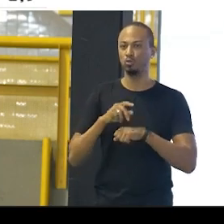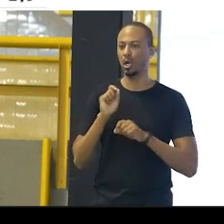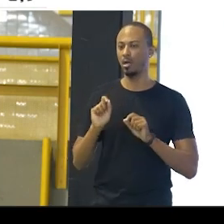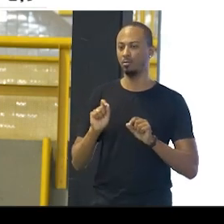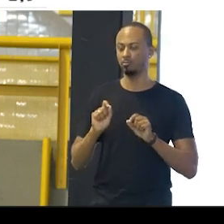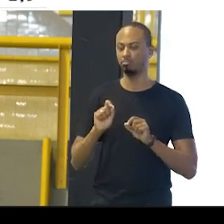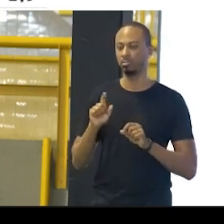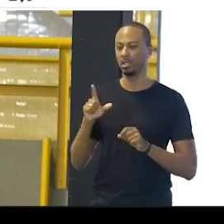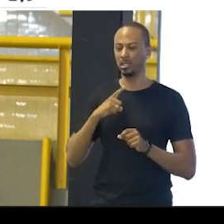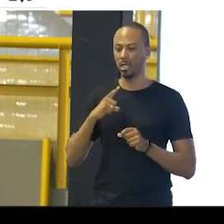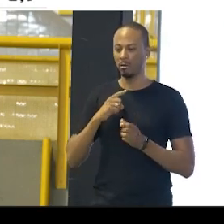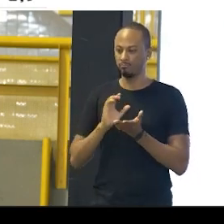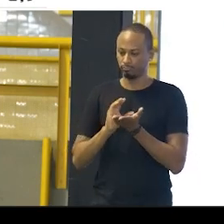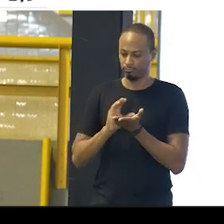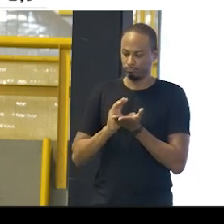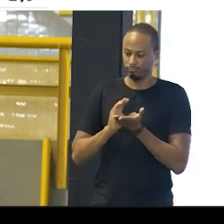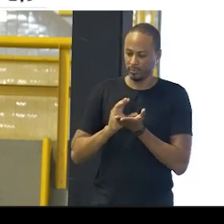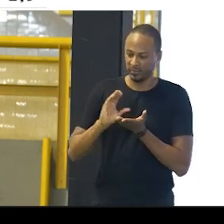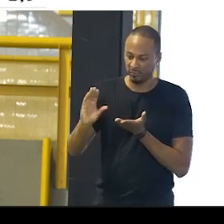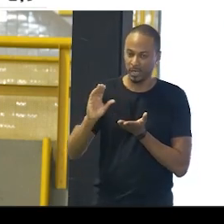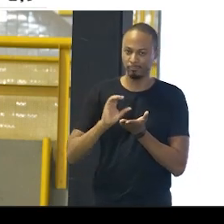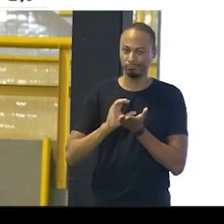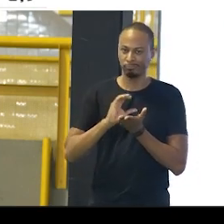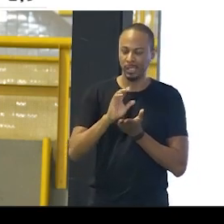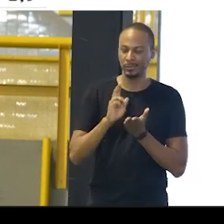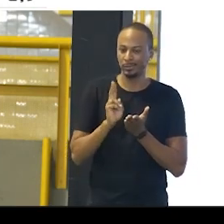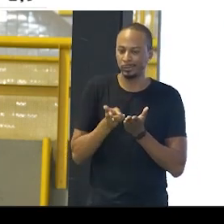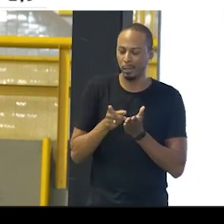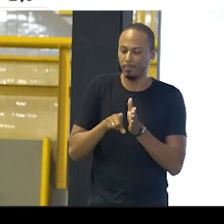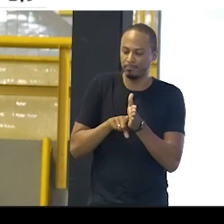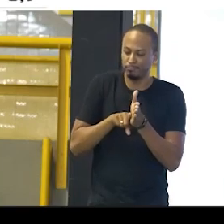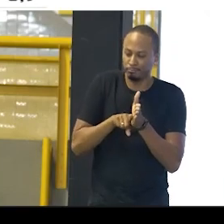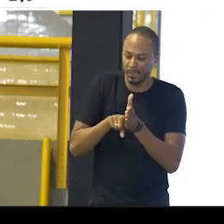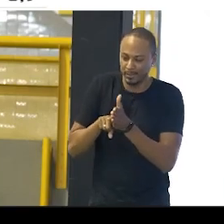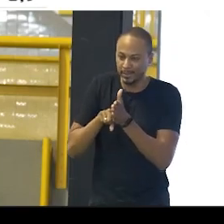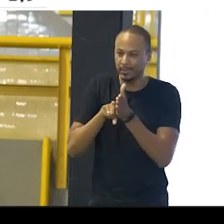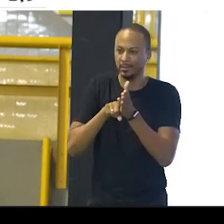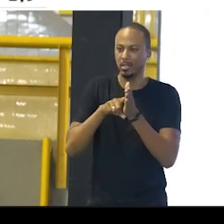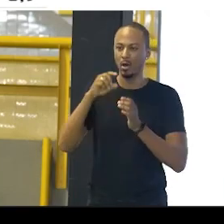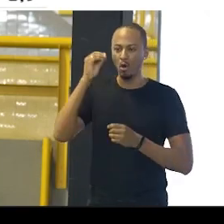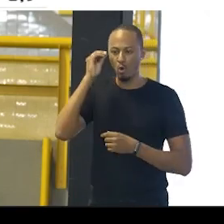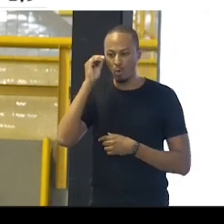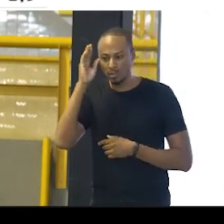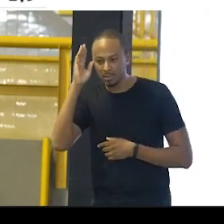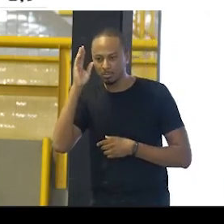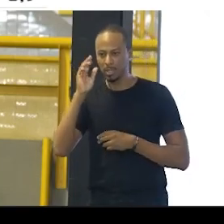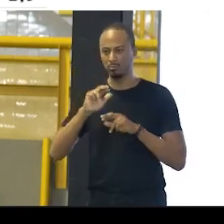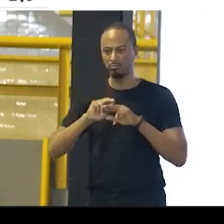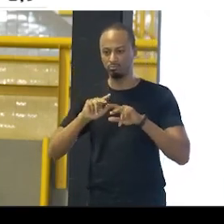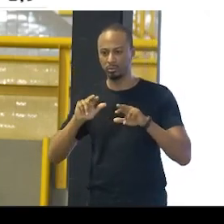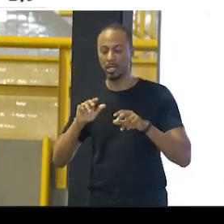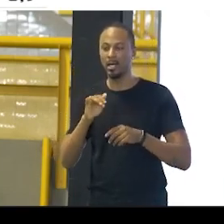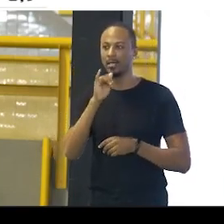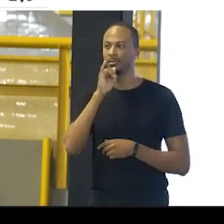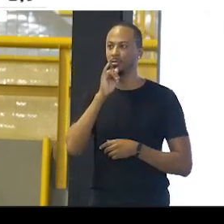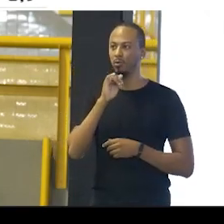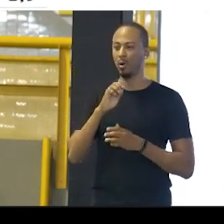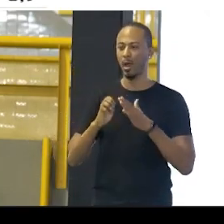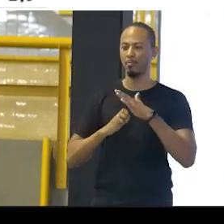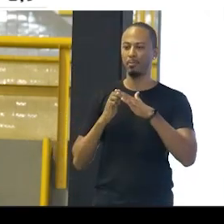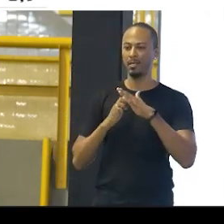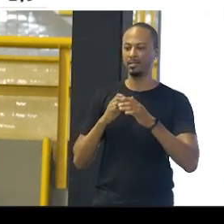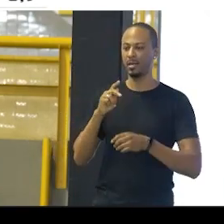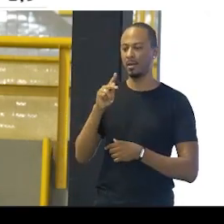se investiu e se investe em pesquisa e conhecimento. A Petrobras, apesar dos problemas que ela teve